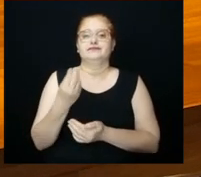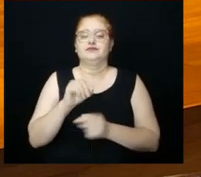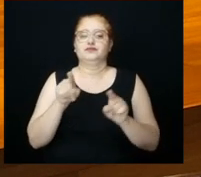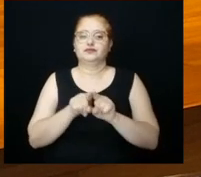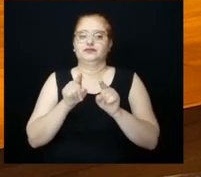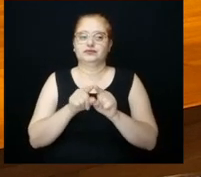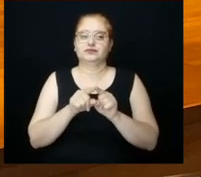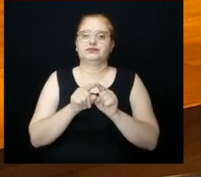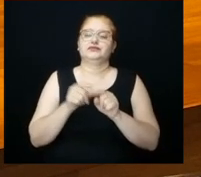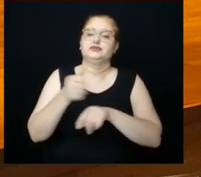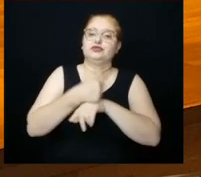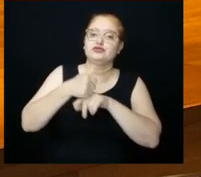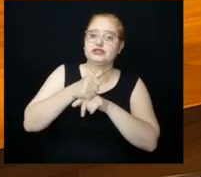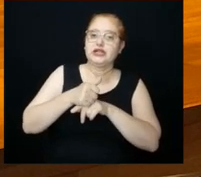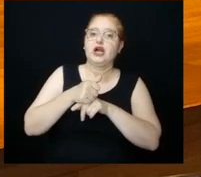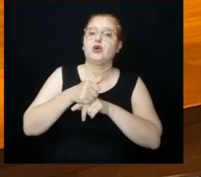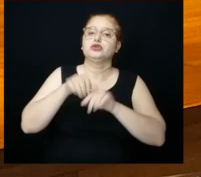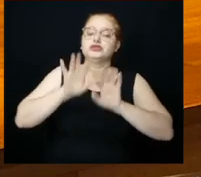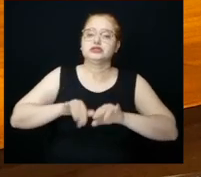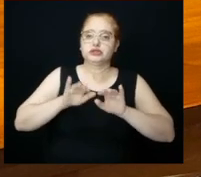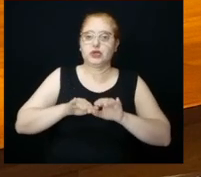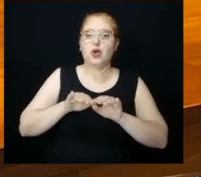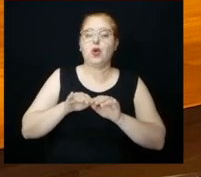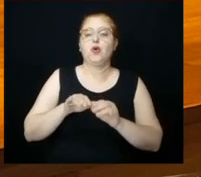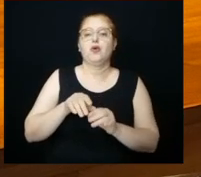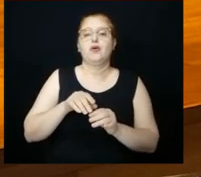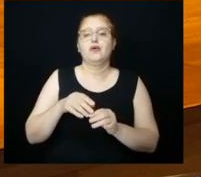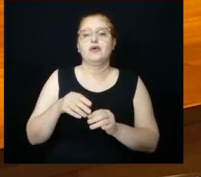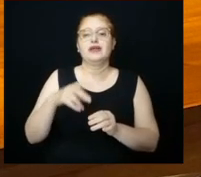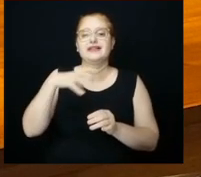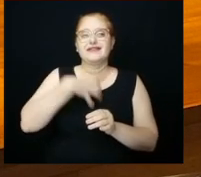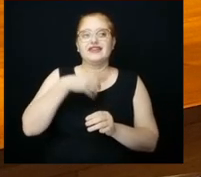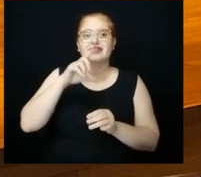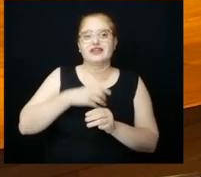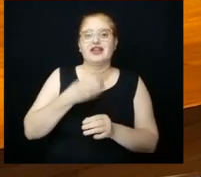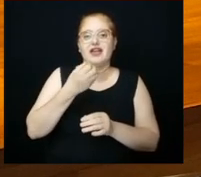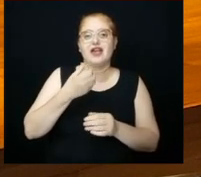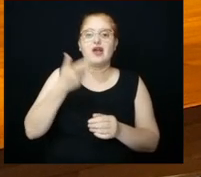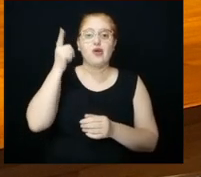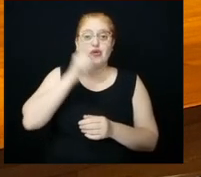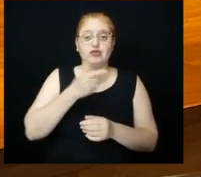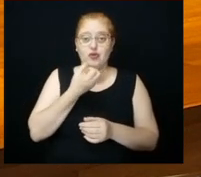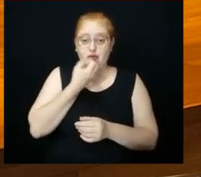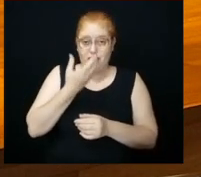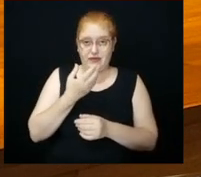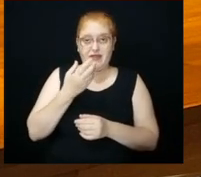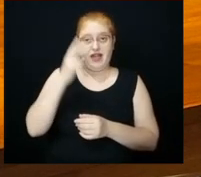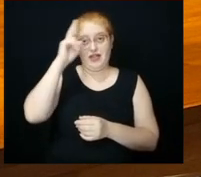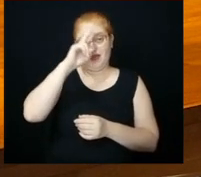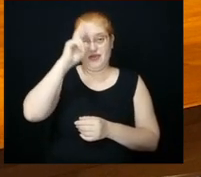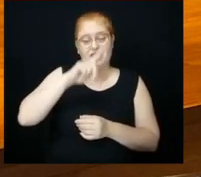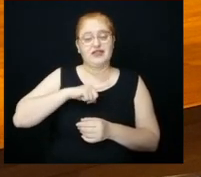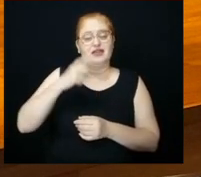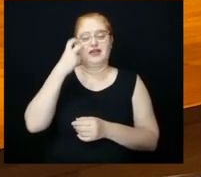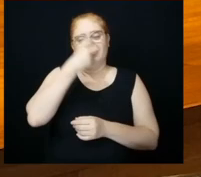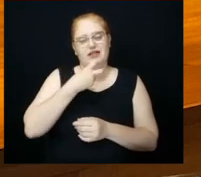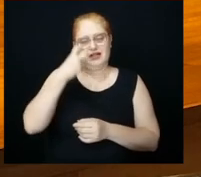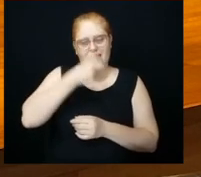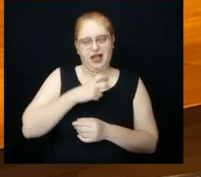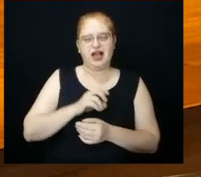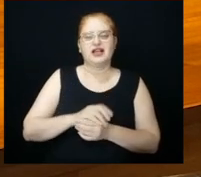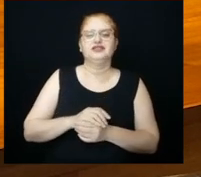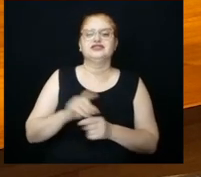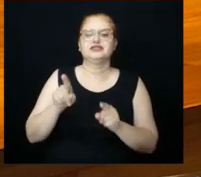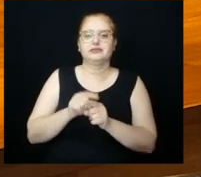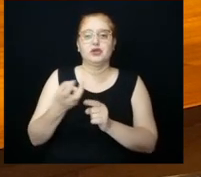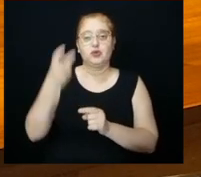também, que ser escritor, para ele, é poder contar histórias. Então, a gente tem aqui a oralidade, de novo, que é muito presente